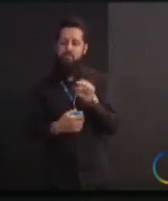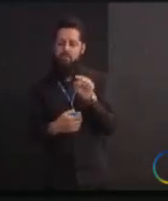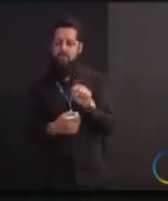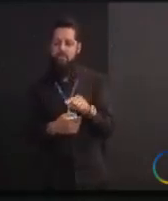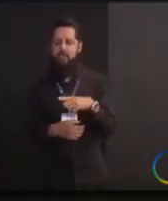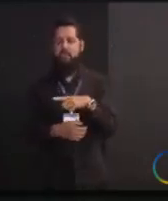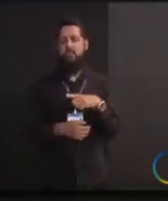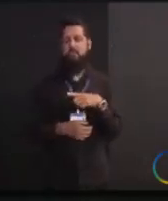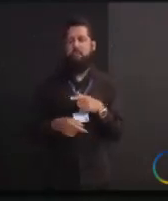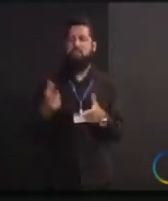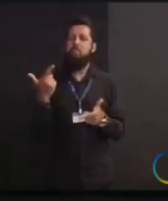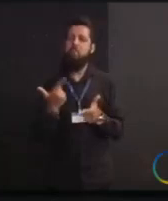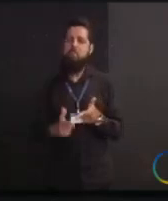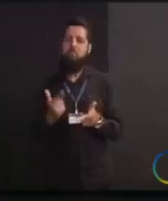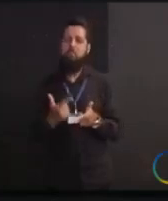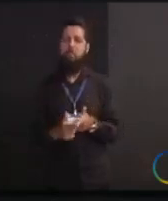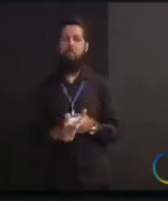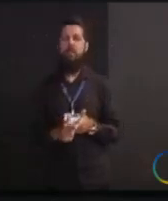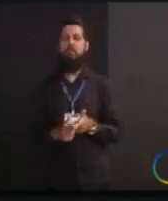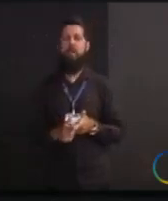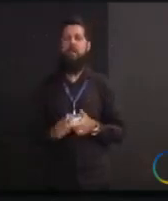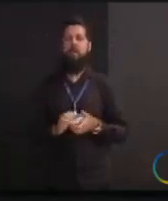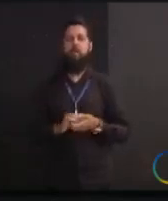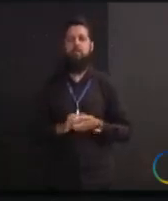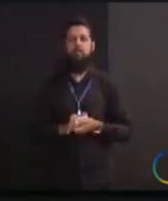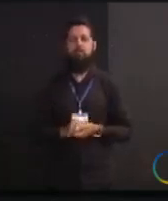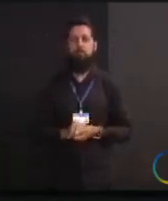santo do pau oco, Denorex.